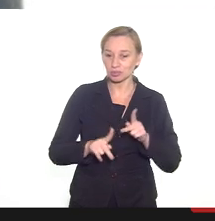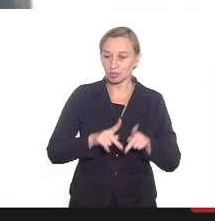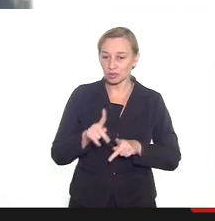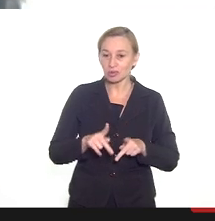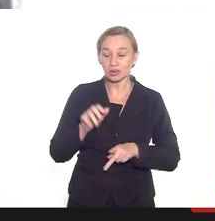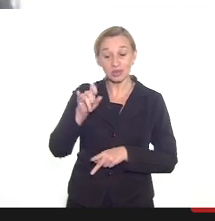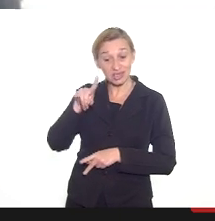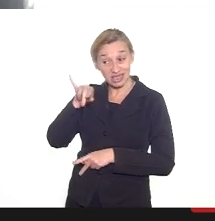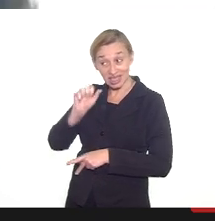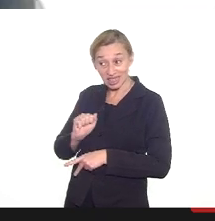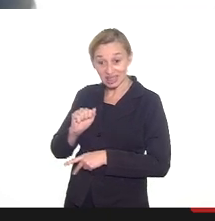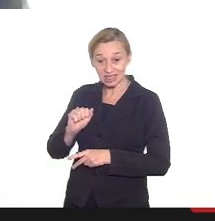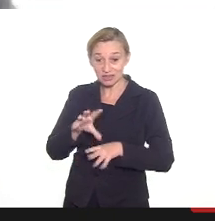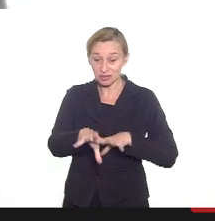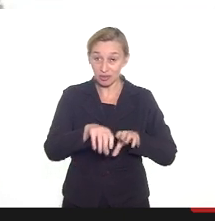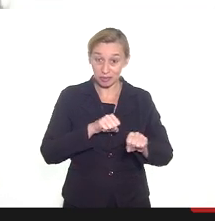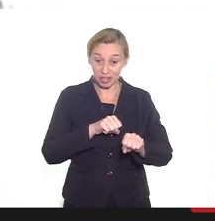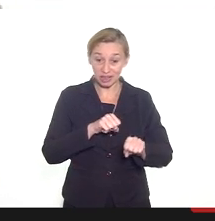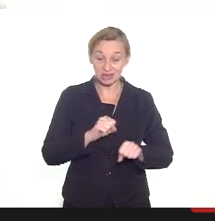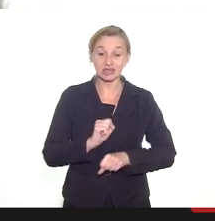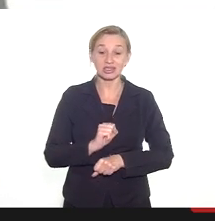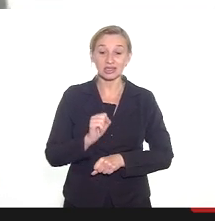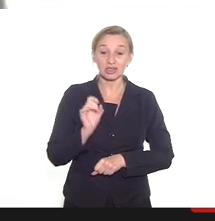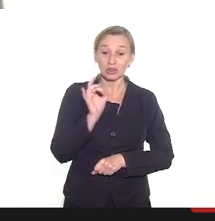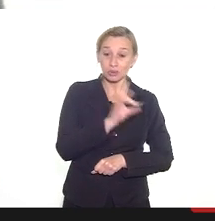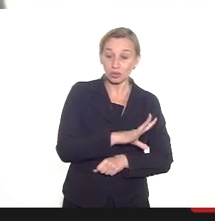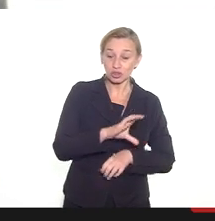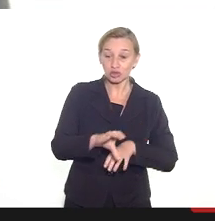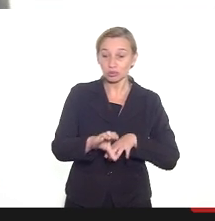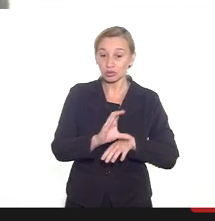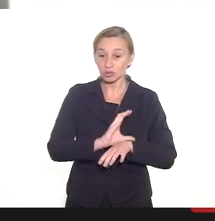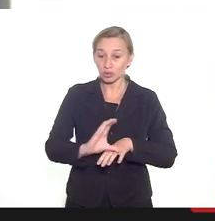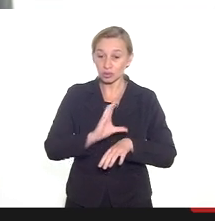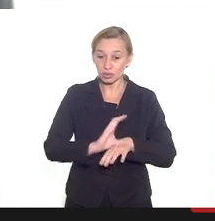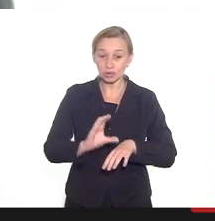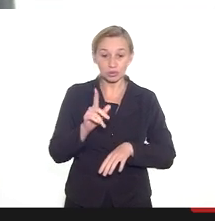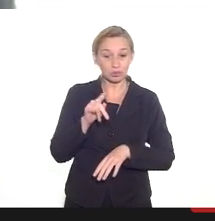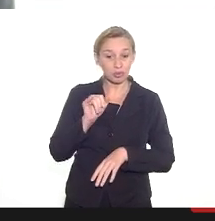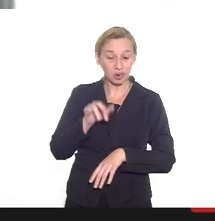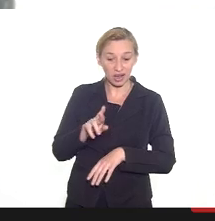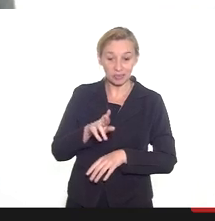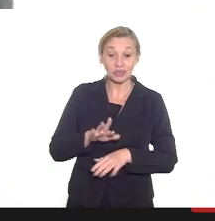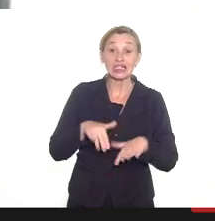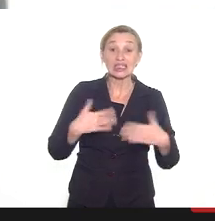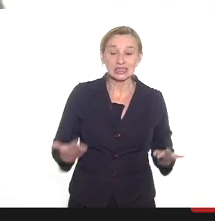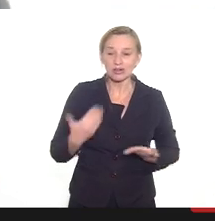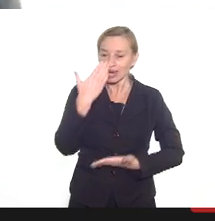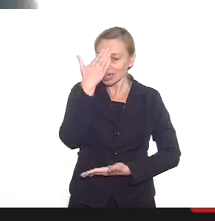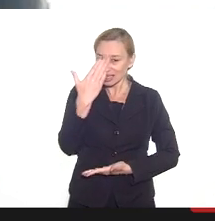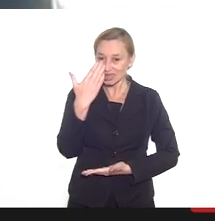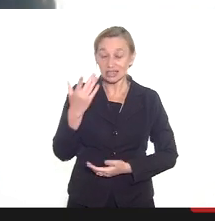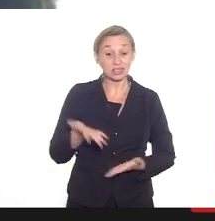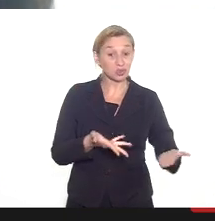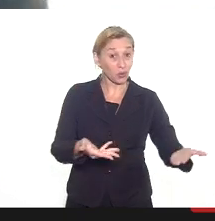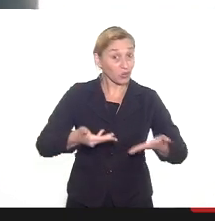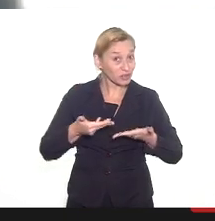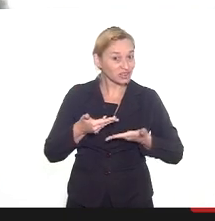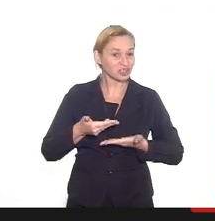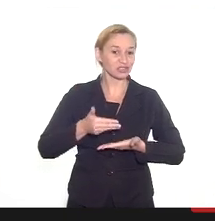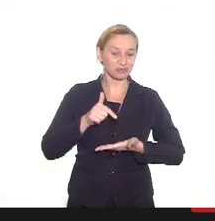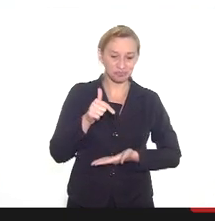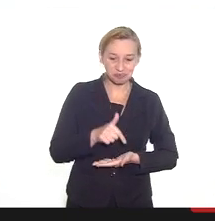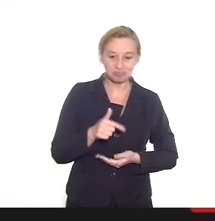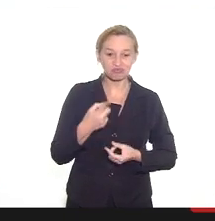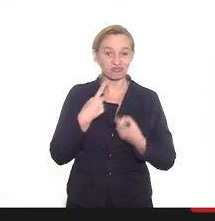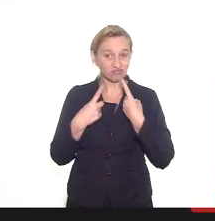Luciana Targino, formada no nosso último curso de defensoras populares. Então, eu agradeço esse convite para estar aqui